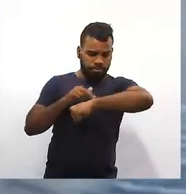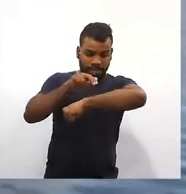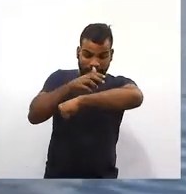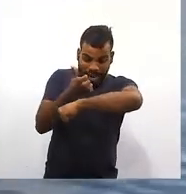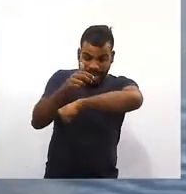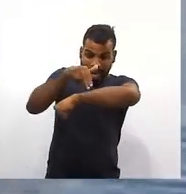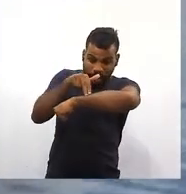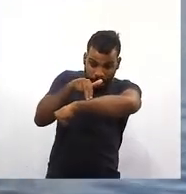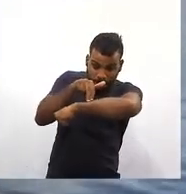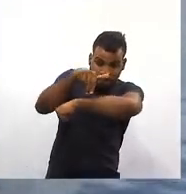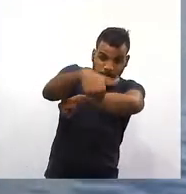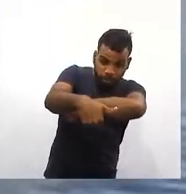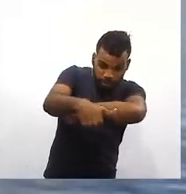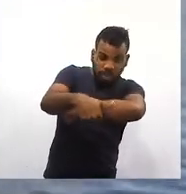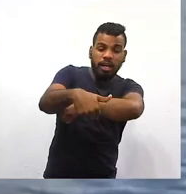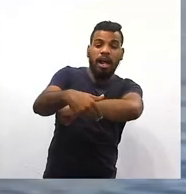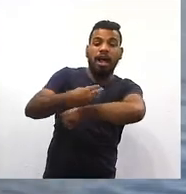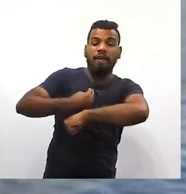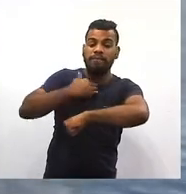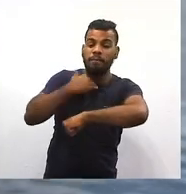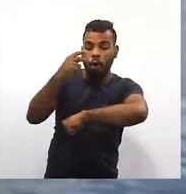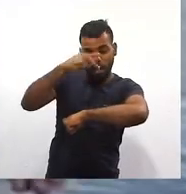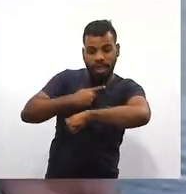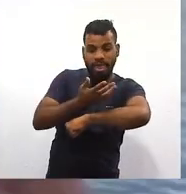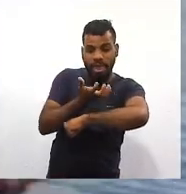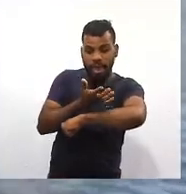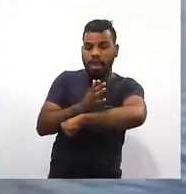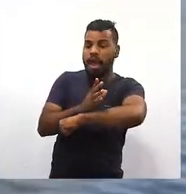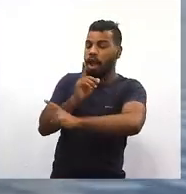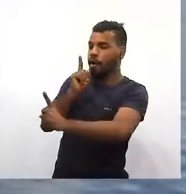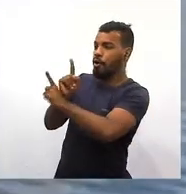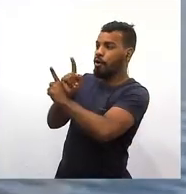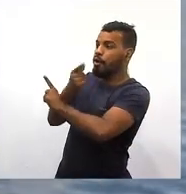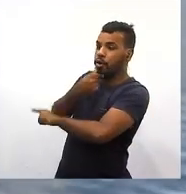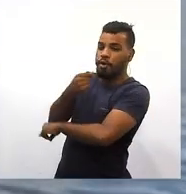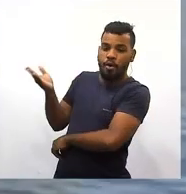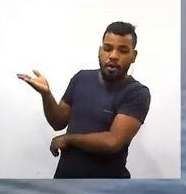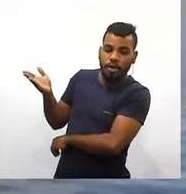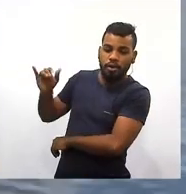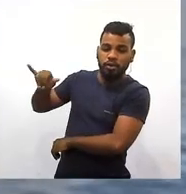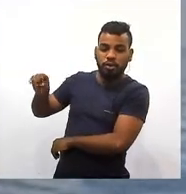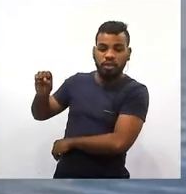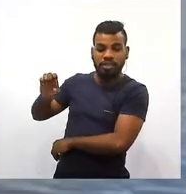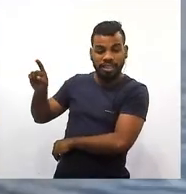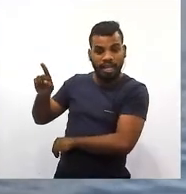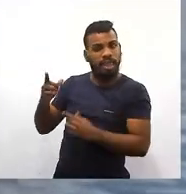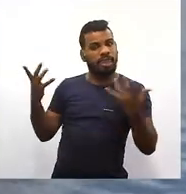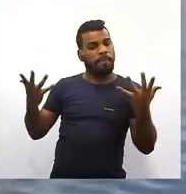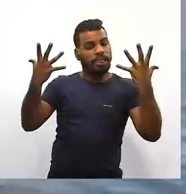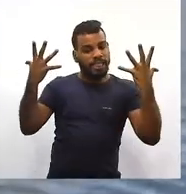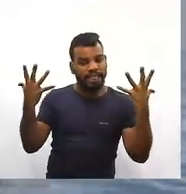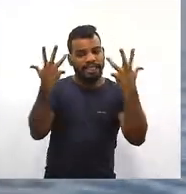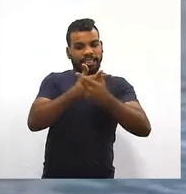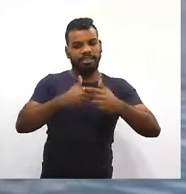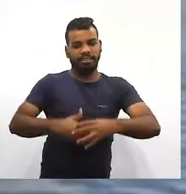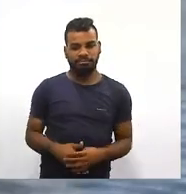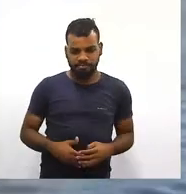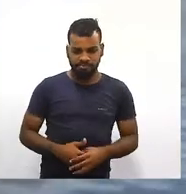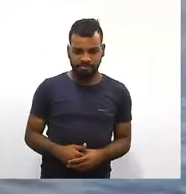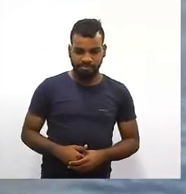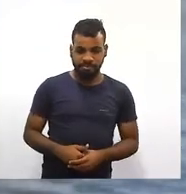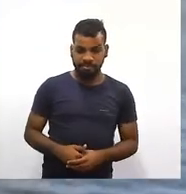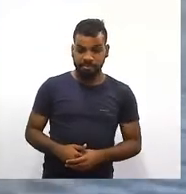da vida, ele encontra quem? Seu José, mestre de Carpina. Olha que coisa linda! Ele encontra